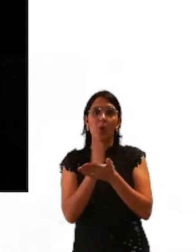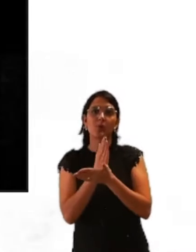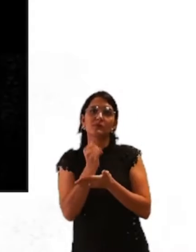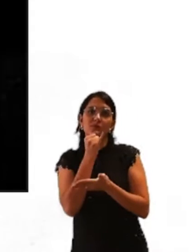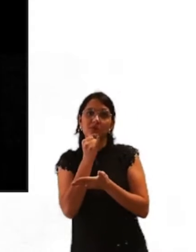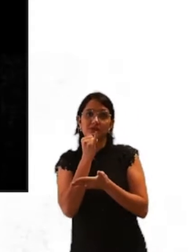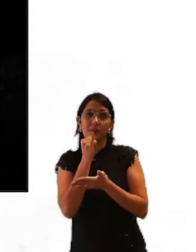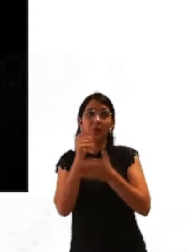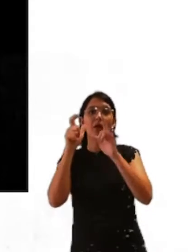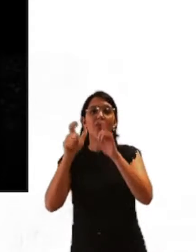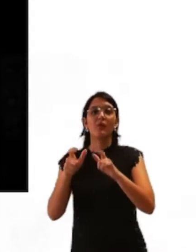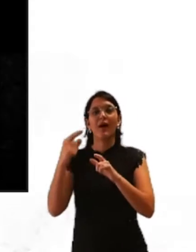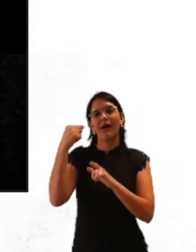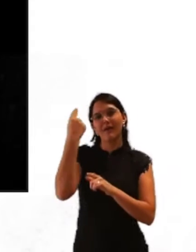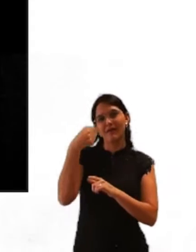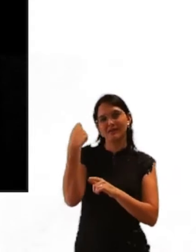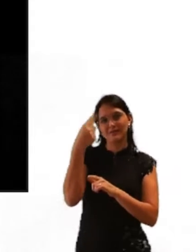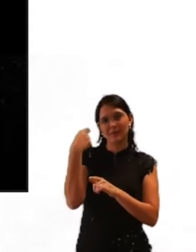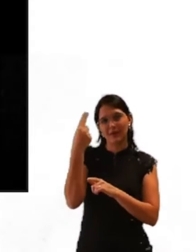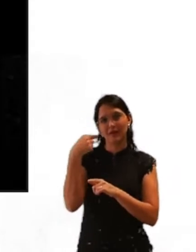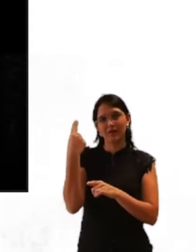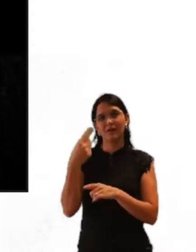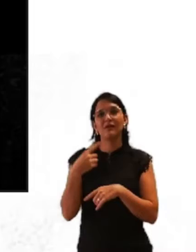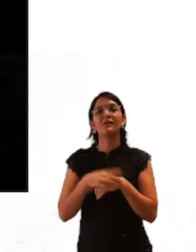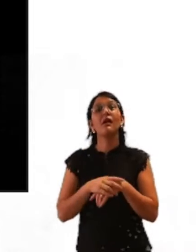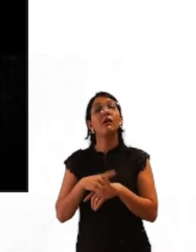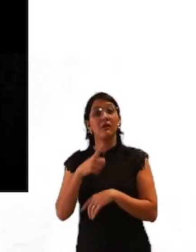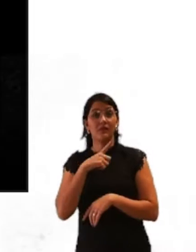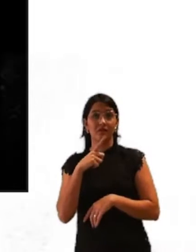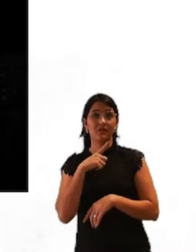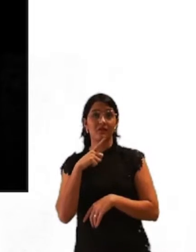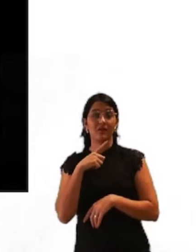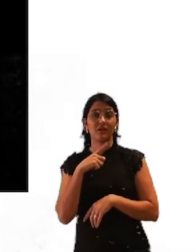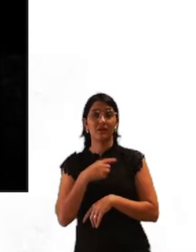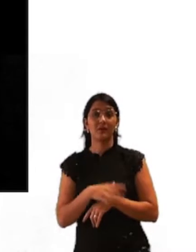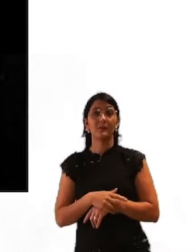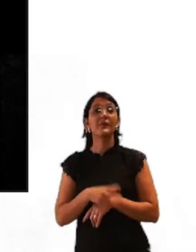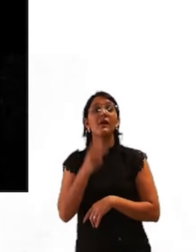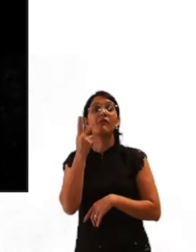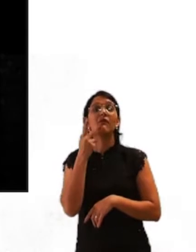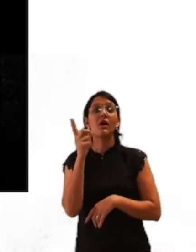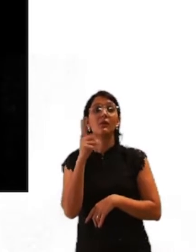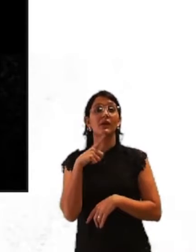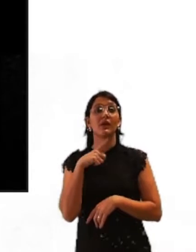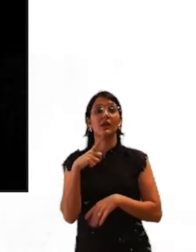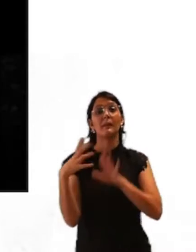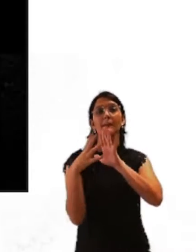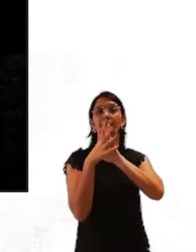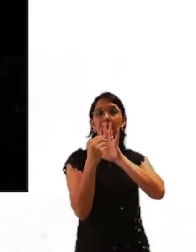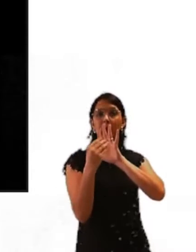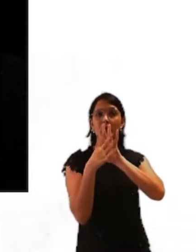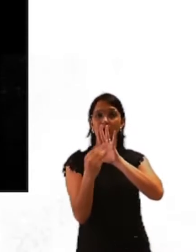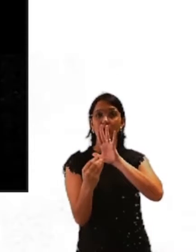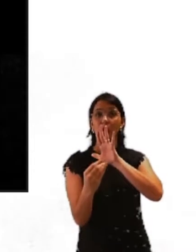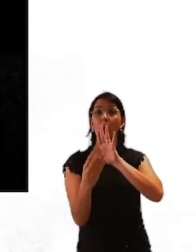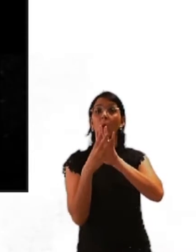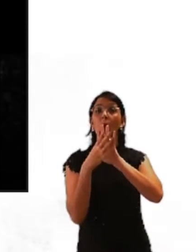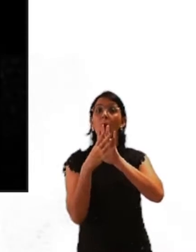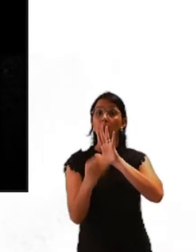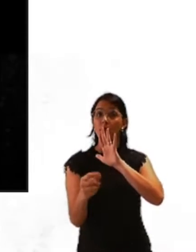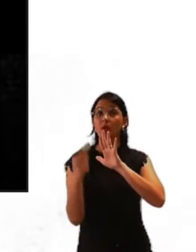na Espanha, tem o Ferrer Beltrán, que vão tentar introduzir um modelo racionalista.